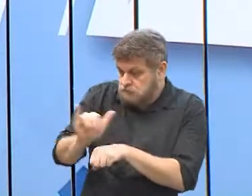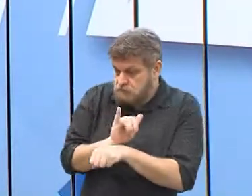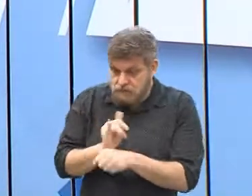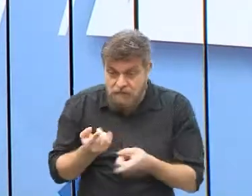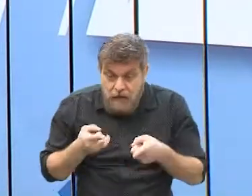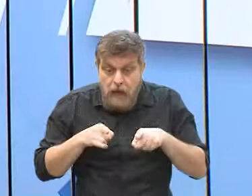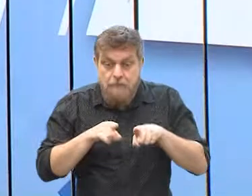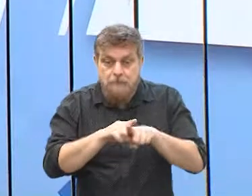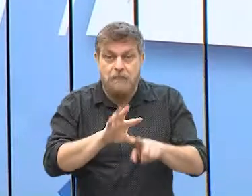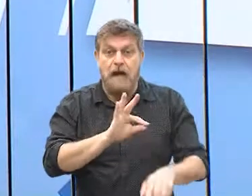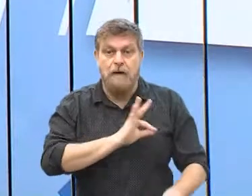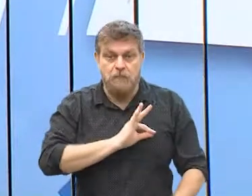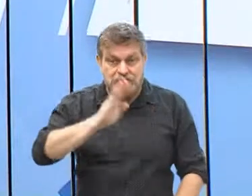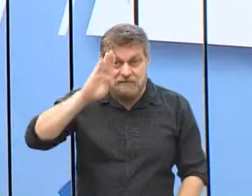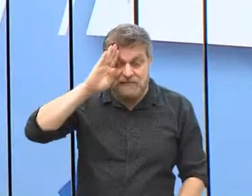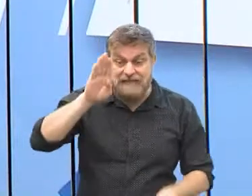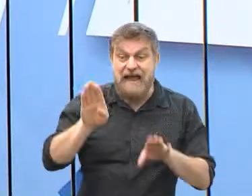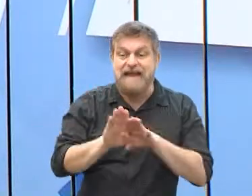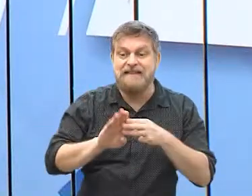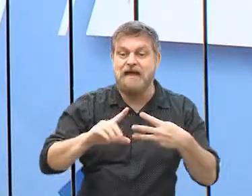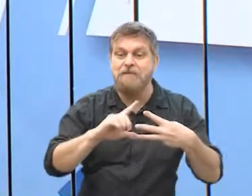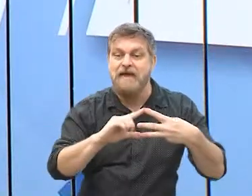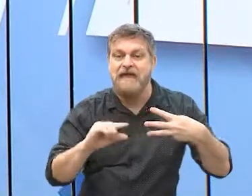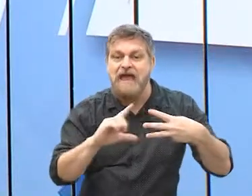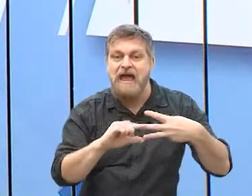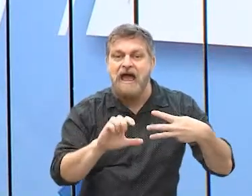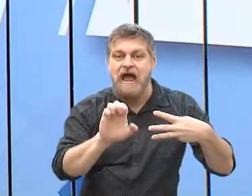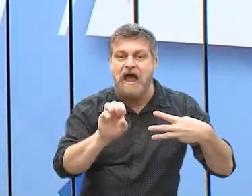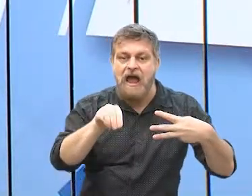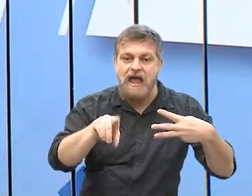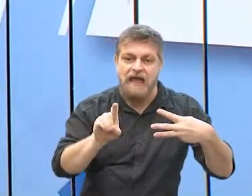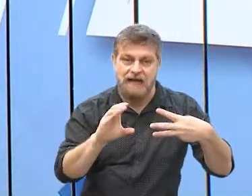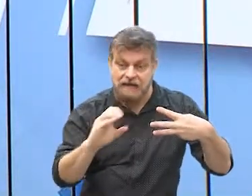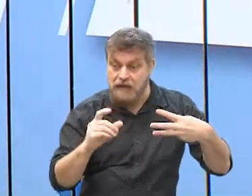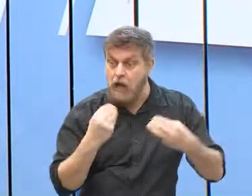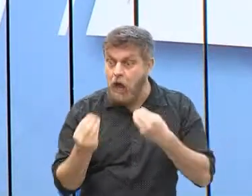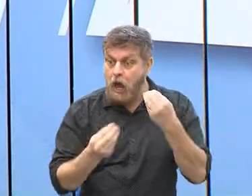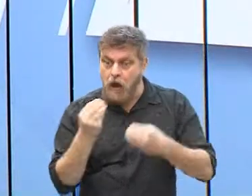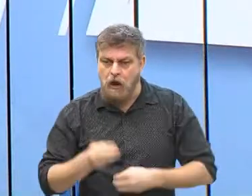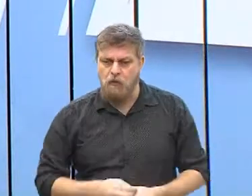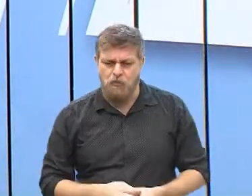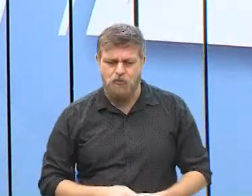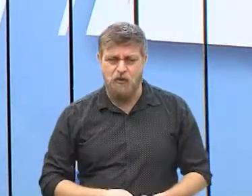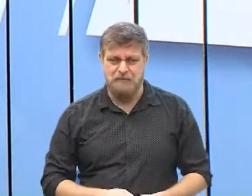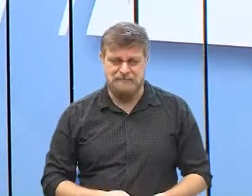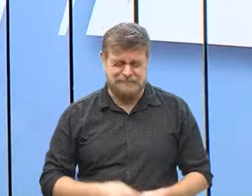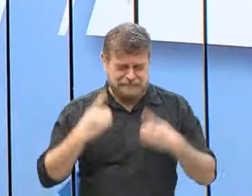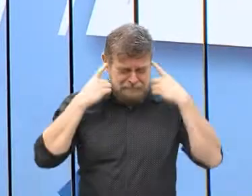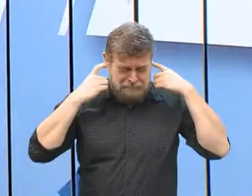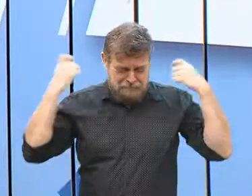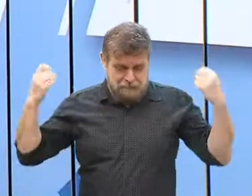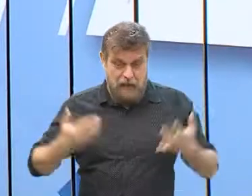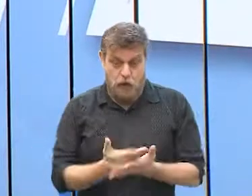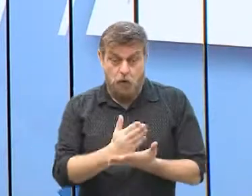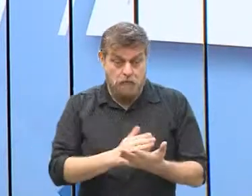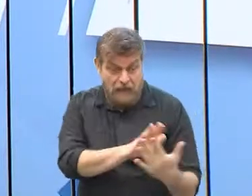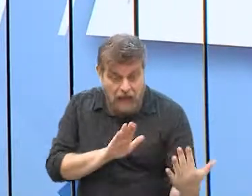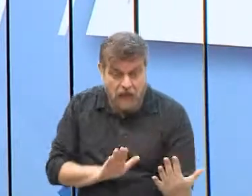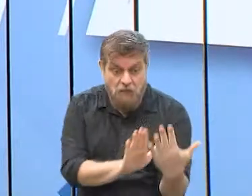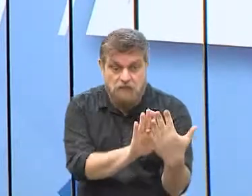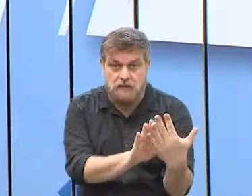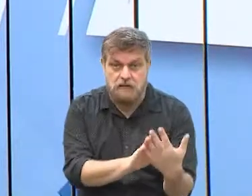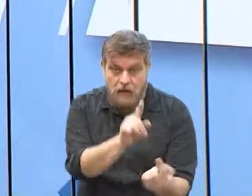parceria com a Polícia Militar, INDEC, né, as ações de enfrentamento, combate do pancadão, que inclusive é uma medida